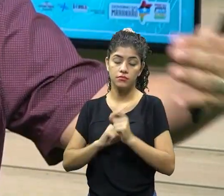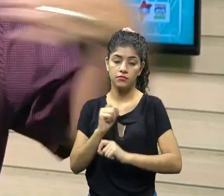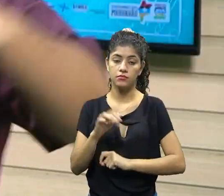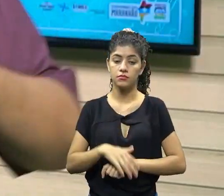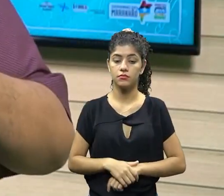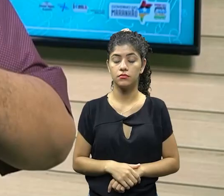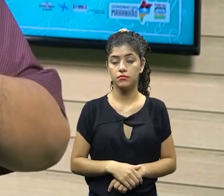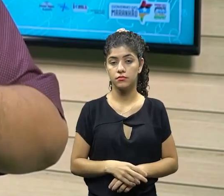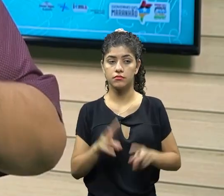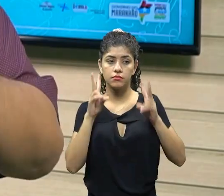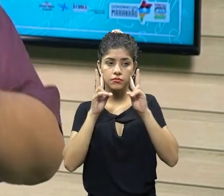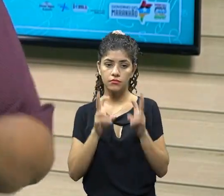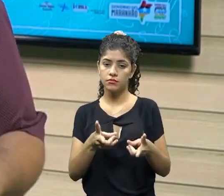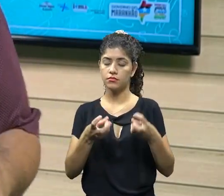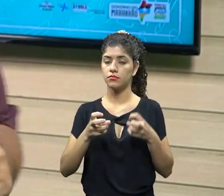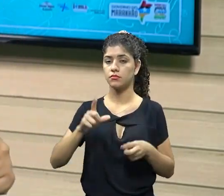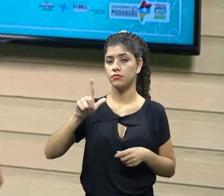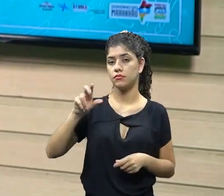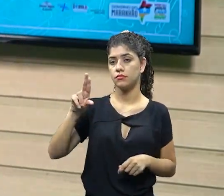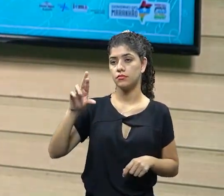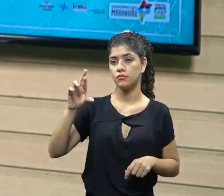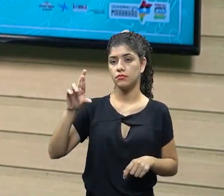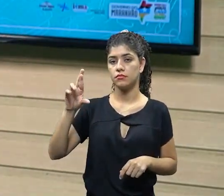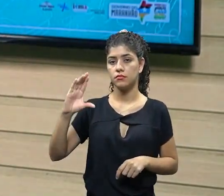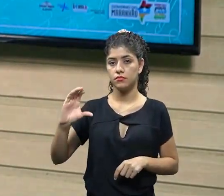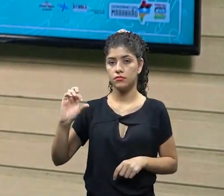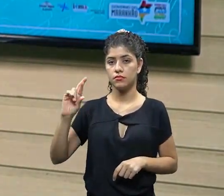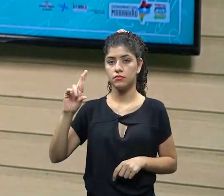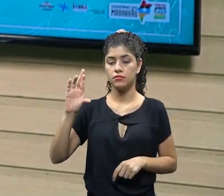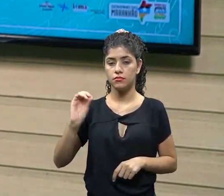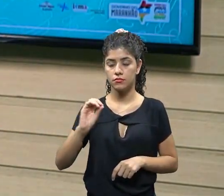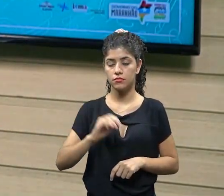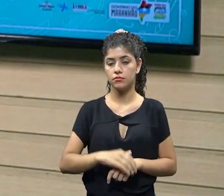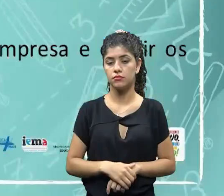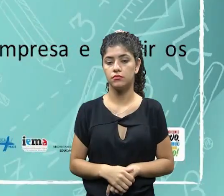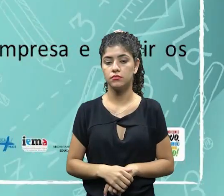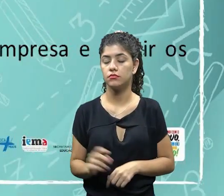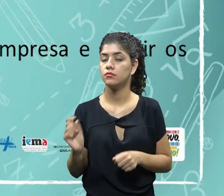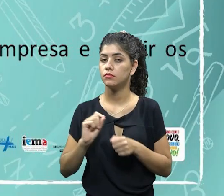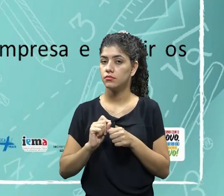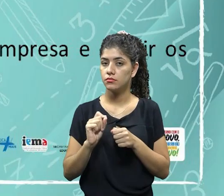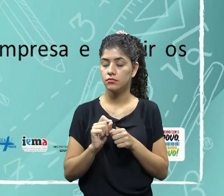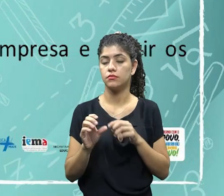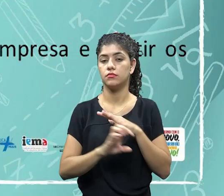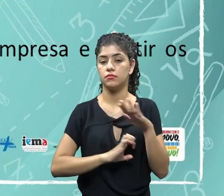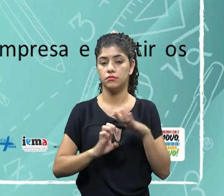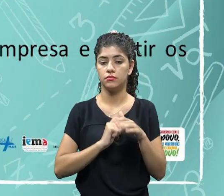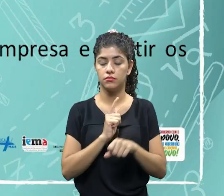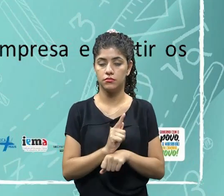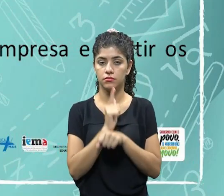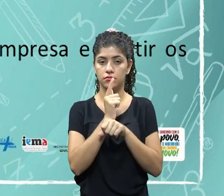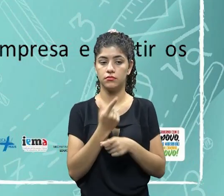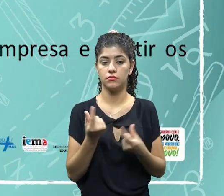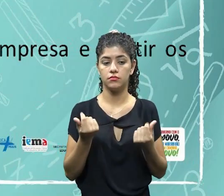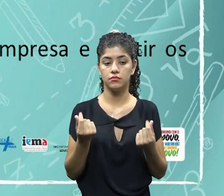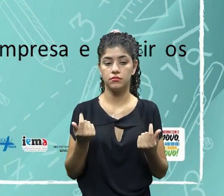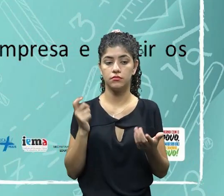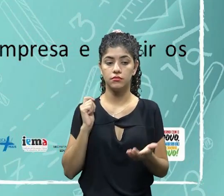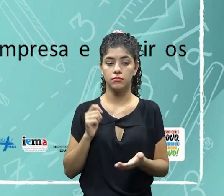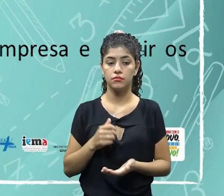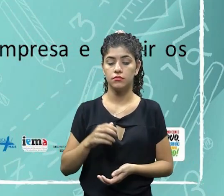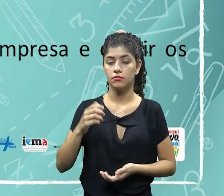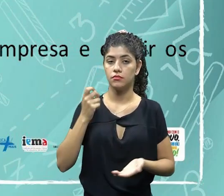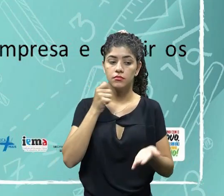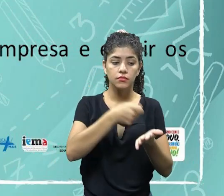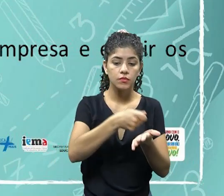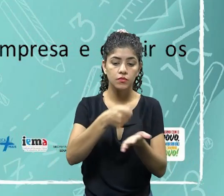só está ligado ao recebimento e à atividade da gestão financeira. Contas a pagar, controlar o que vai ser pago,